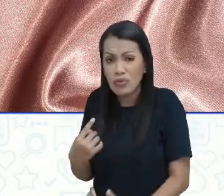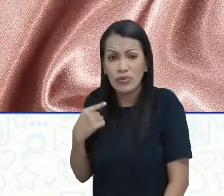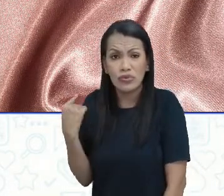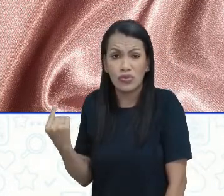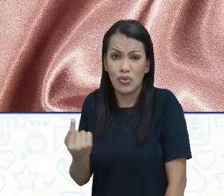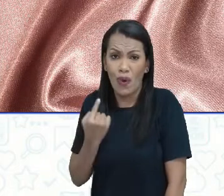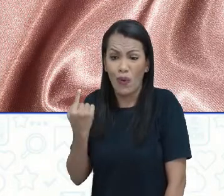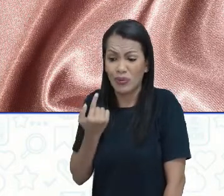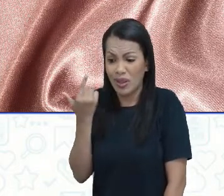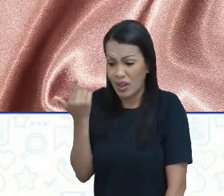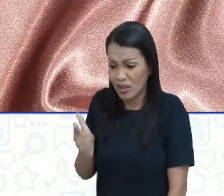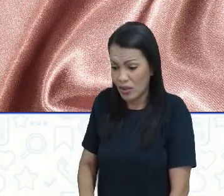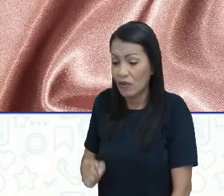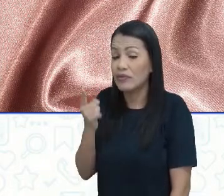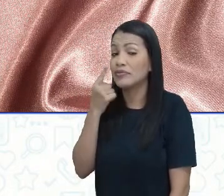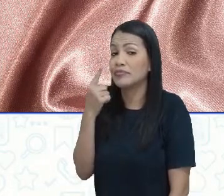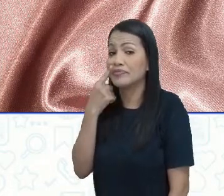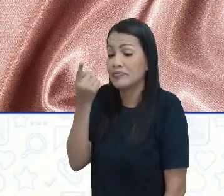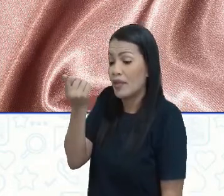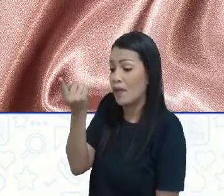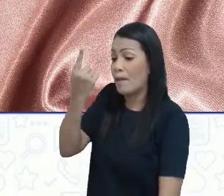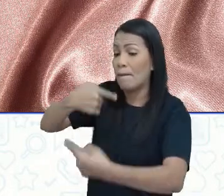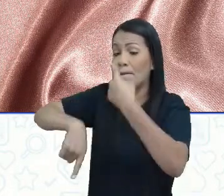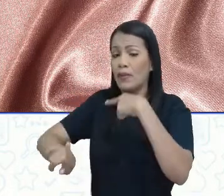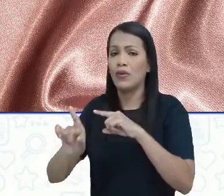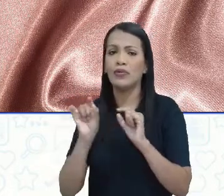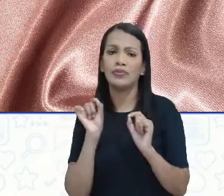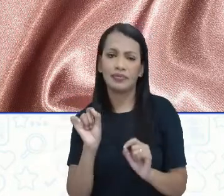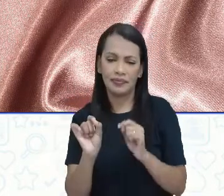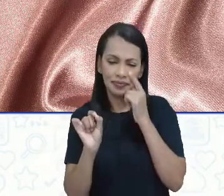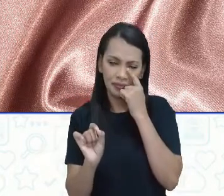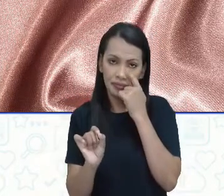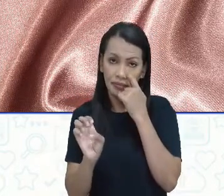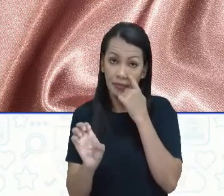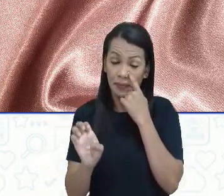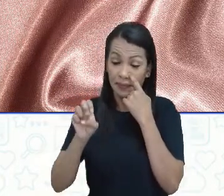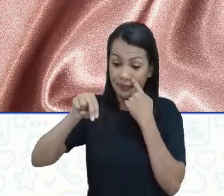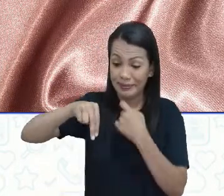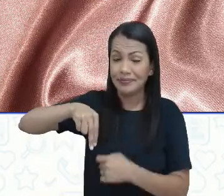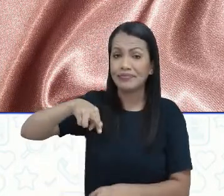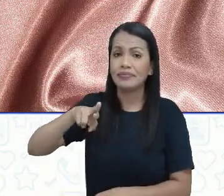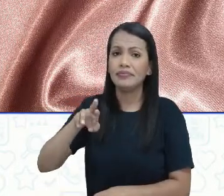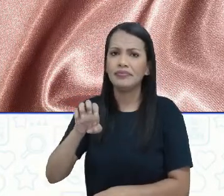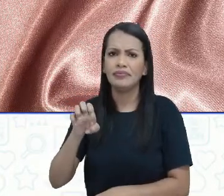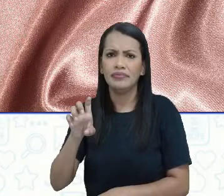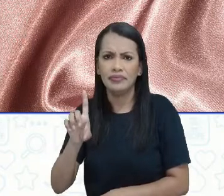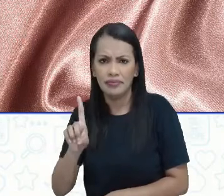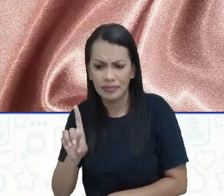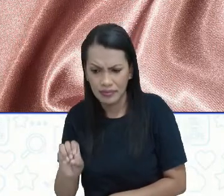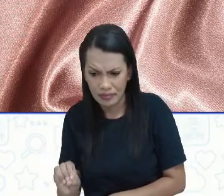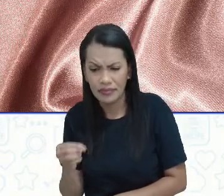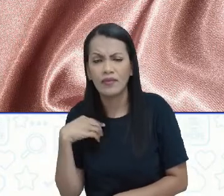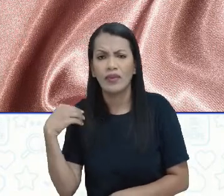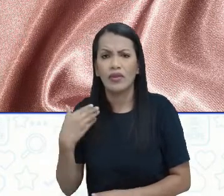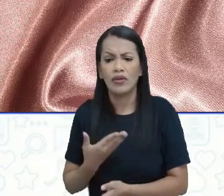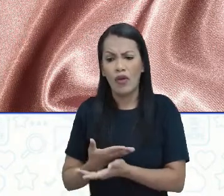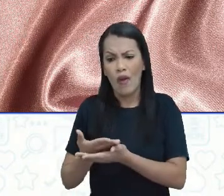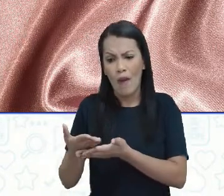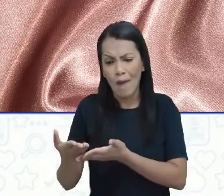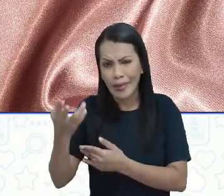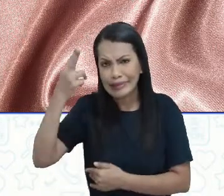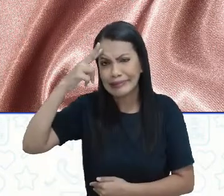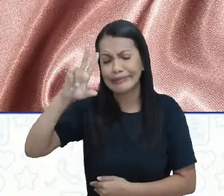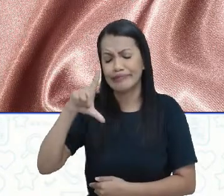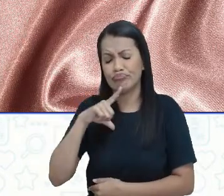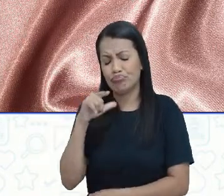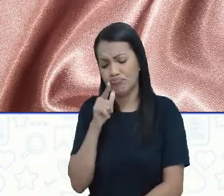um pouco da reviravolta do que é o enredo, porque se a gente tinha uma personagem que estava triste no começo da história